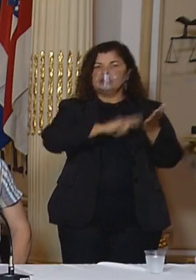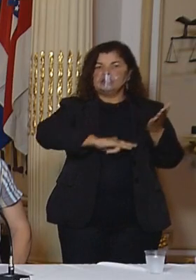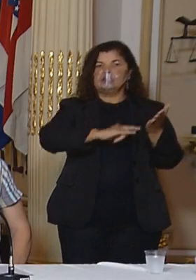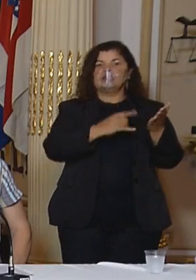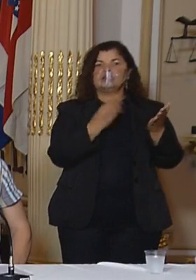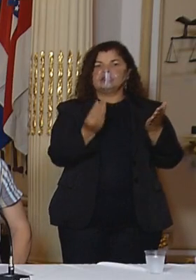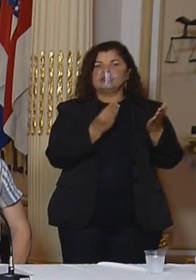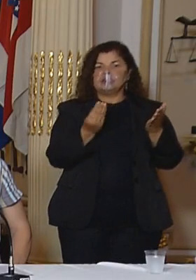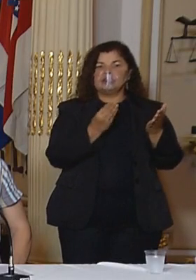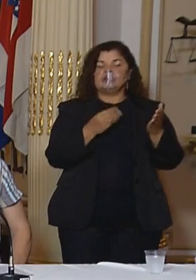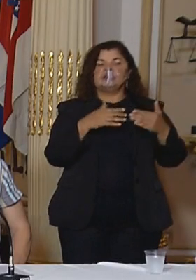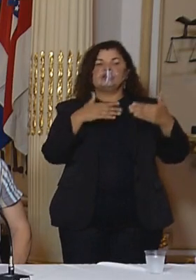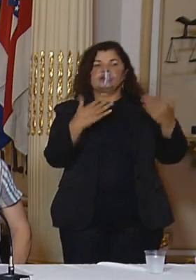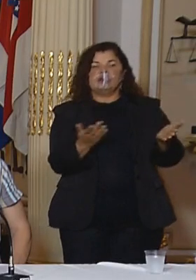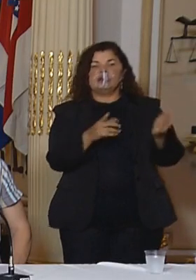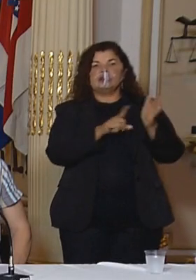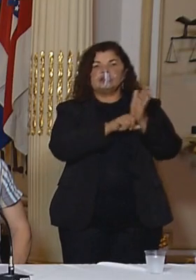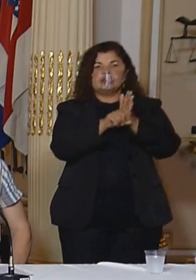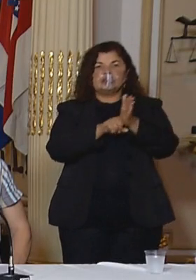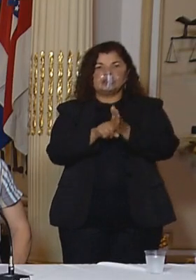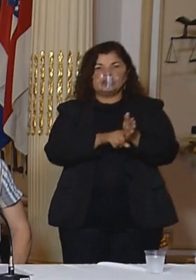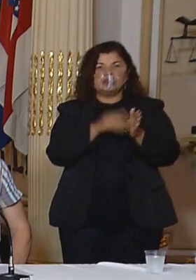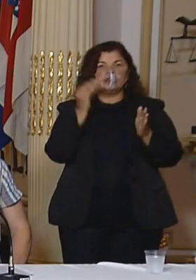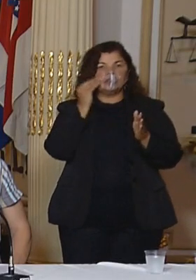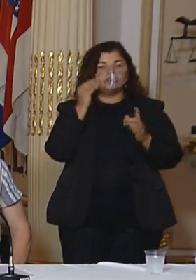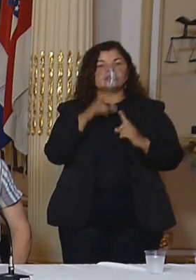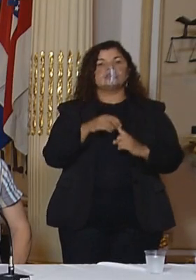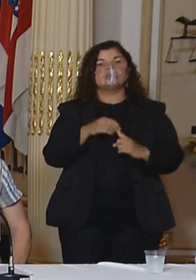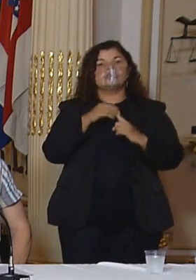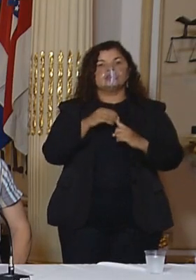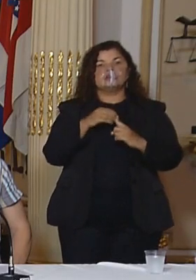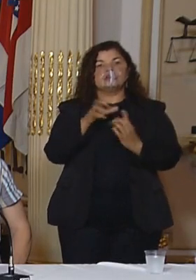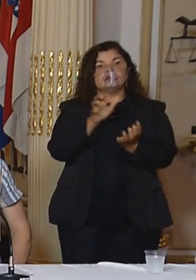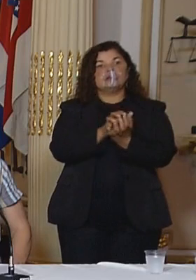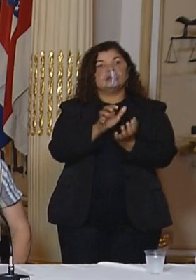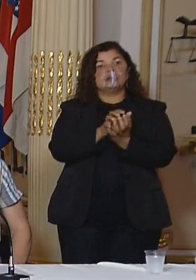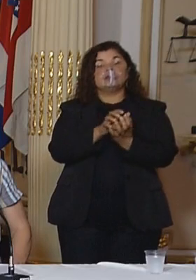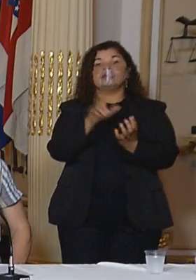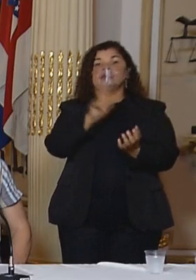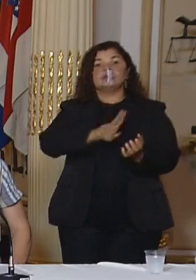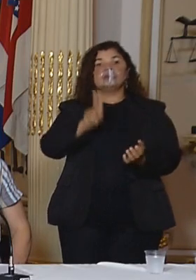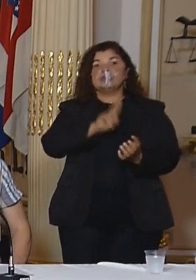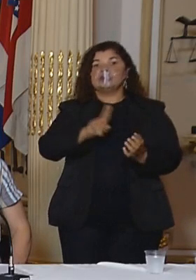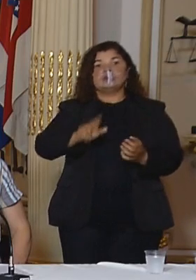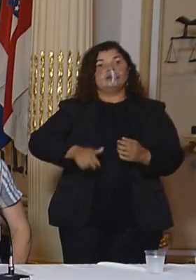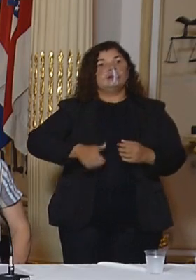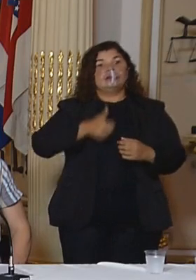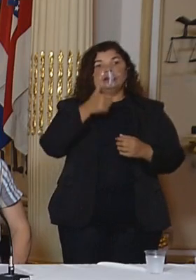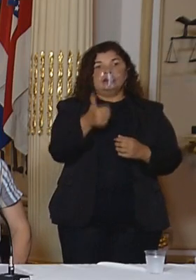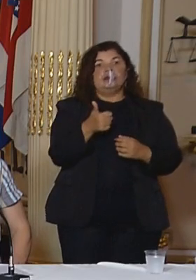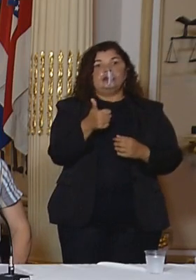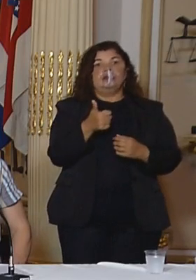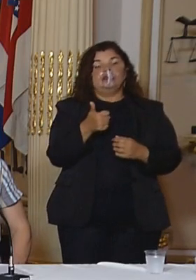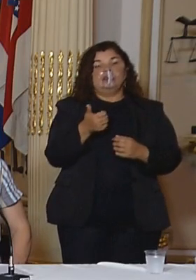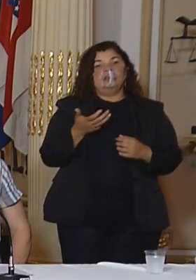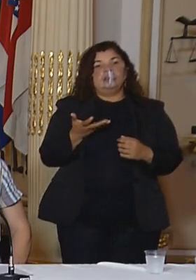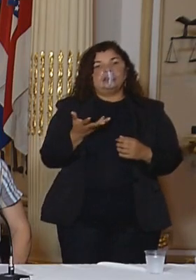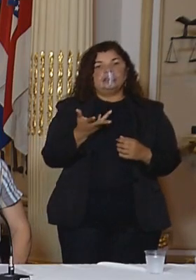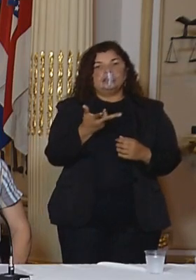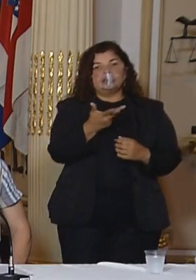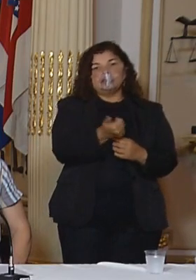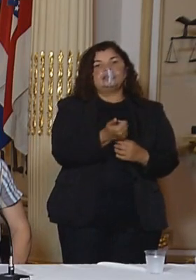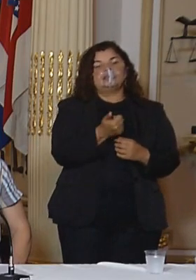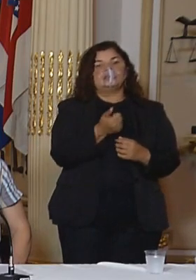e quais as testagens prioritárias, Pernambuco dá o melhor uso possível, ou seja, eficiência no uso destes